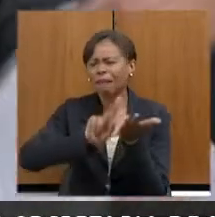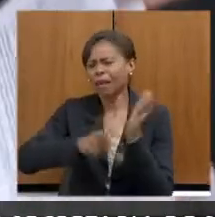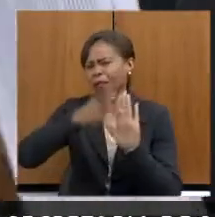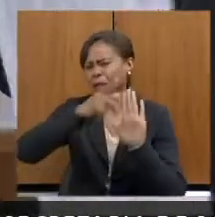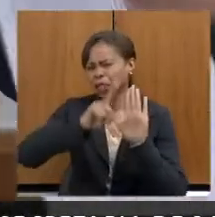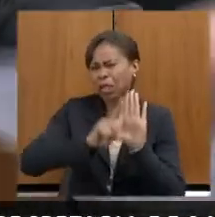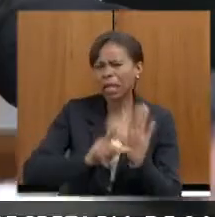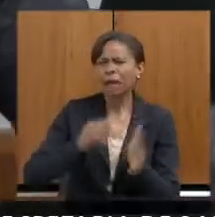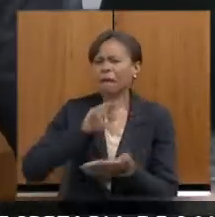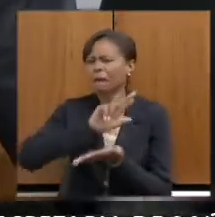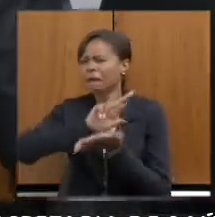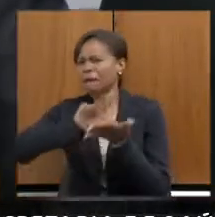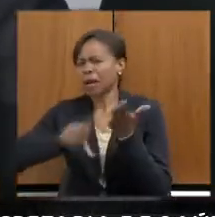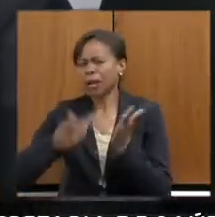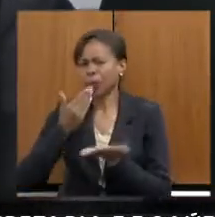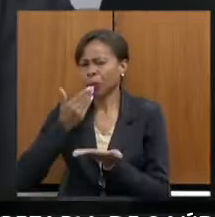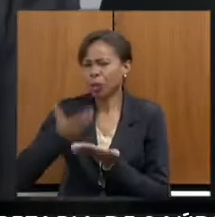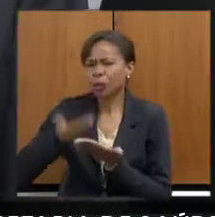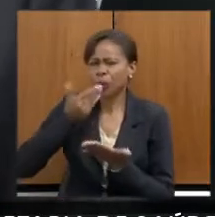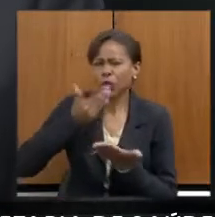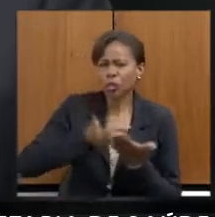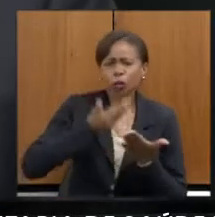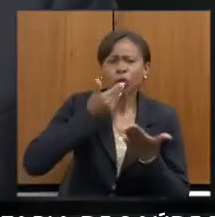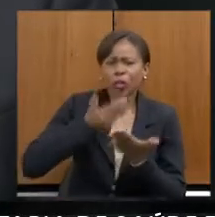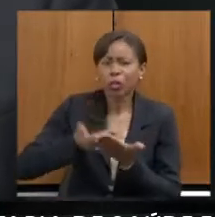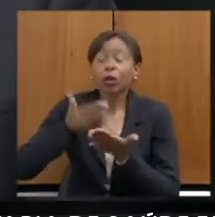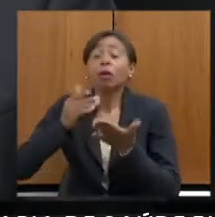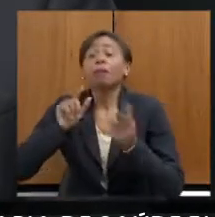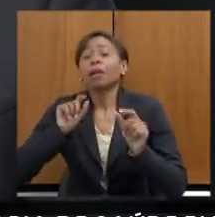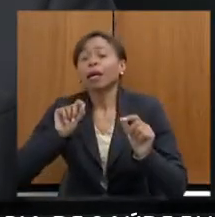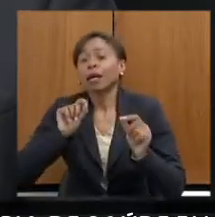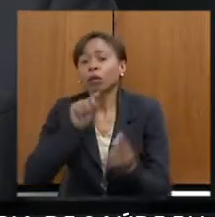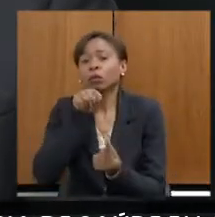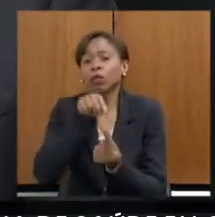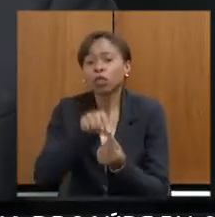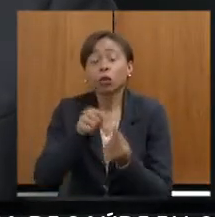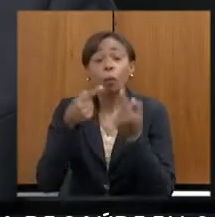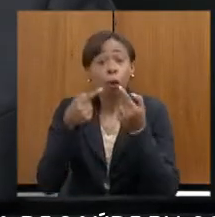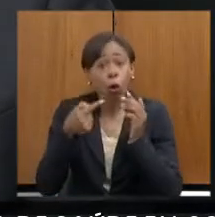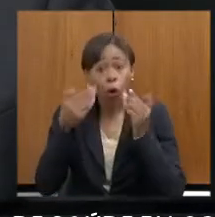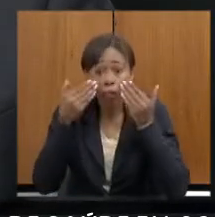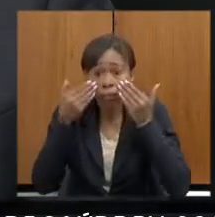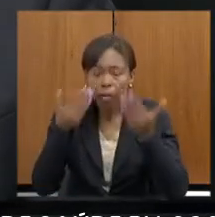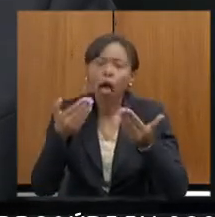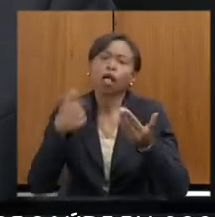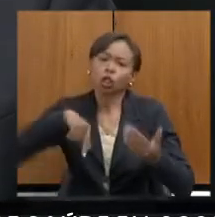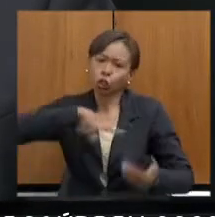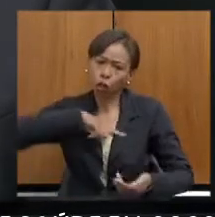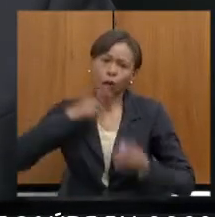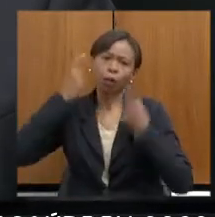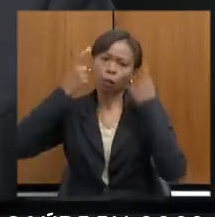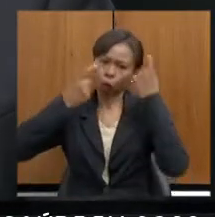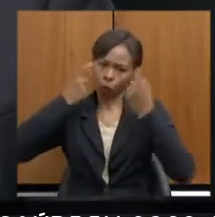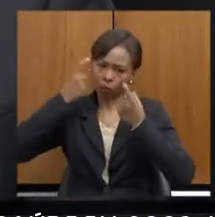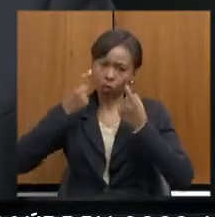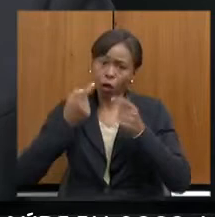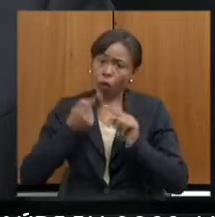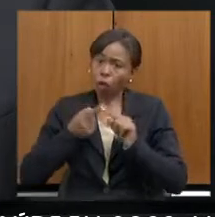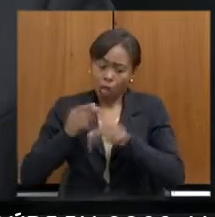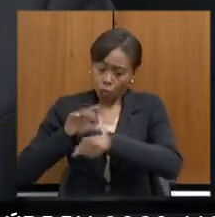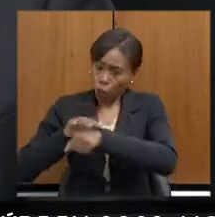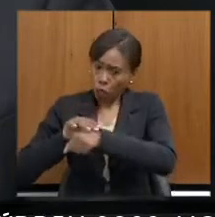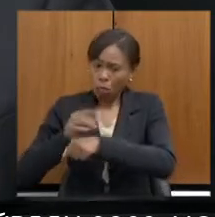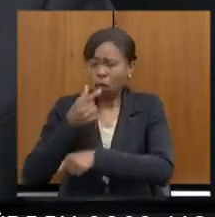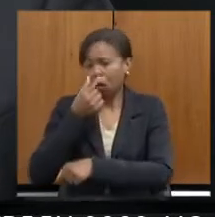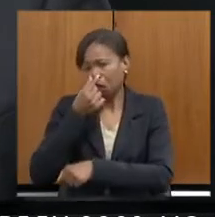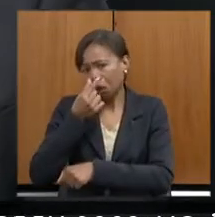vários requerimentos tá tudo isso para poder mostrar a nossa preocupação com uma doença que não é só uma gripezinha mas